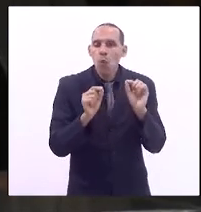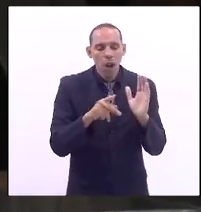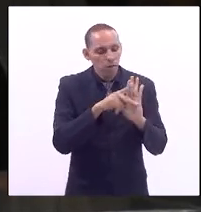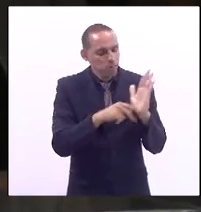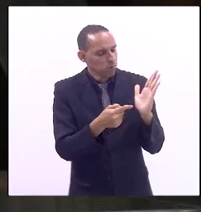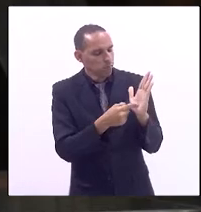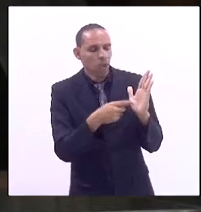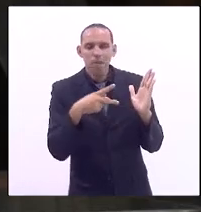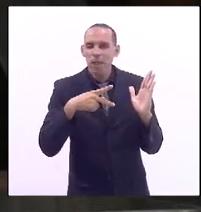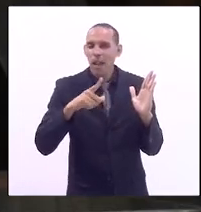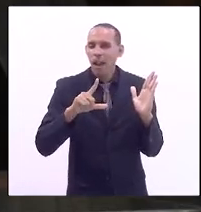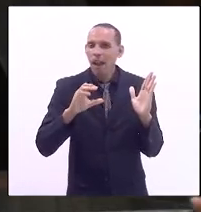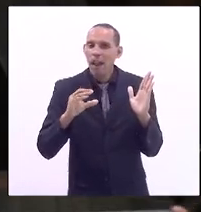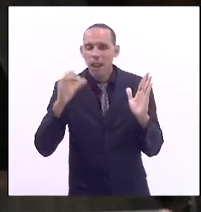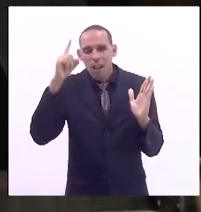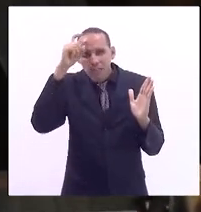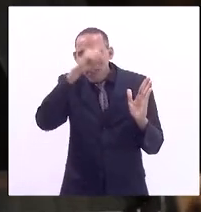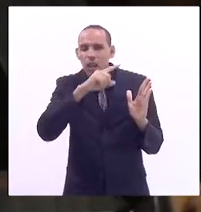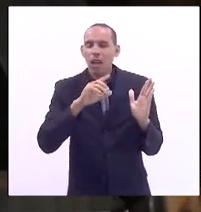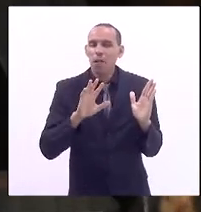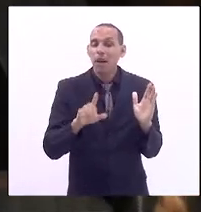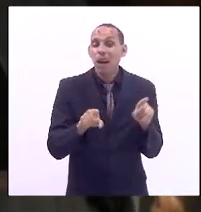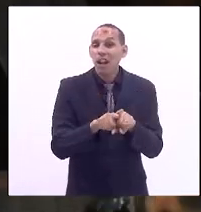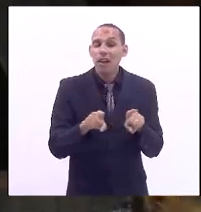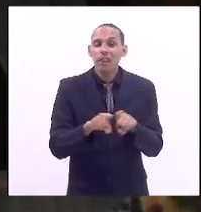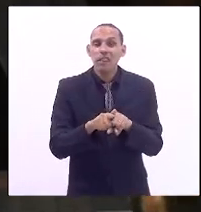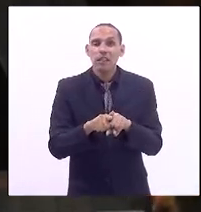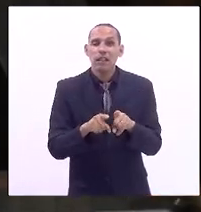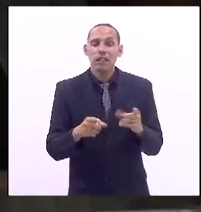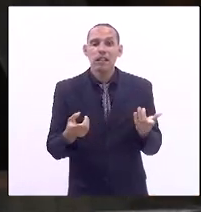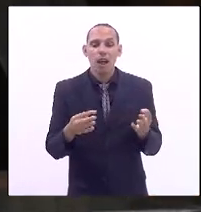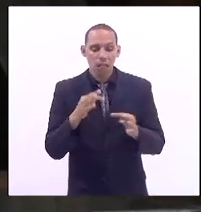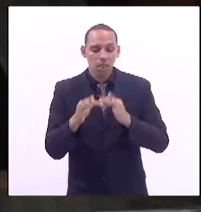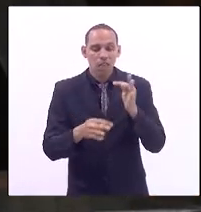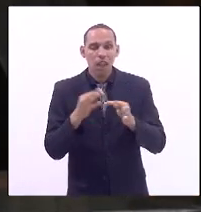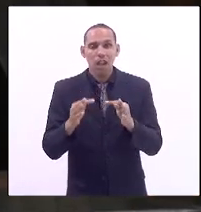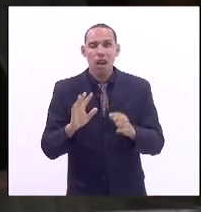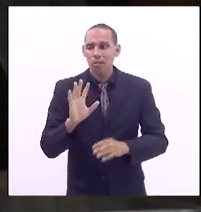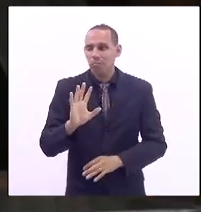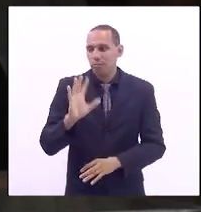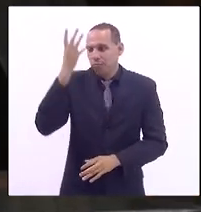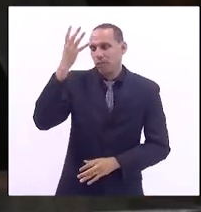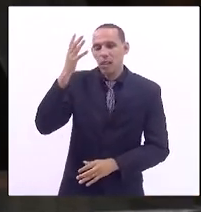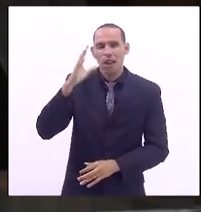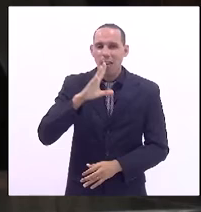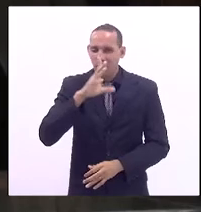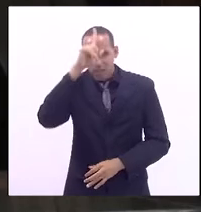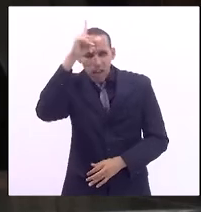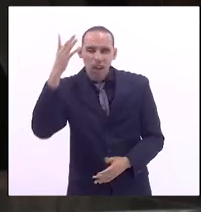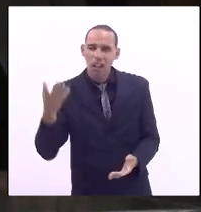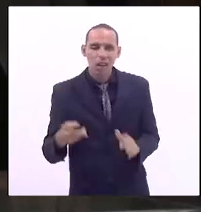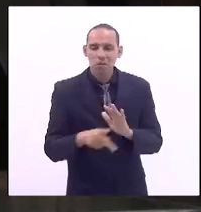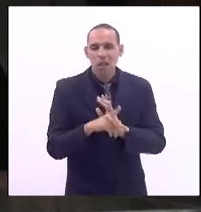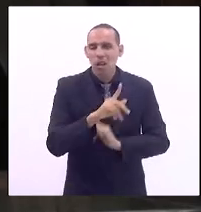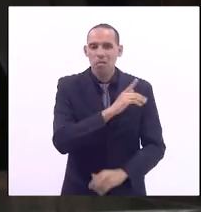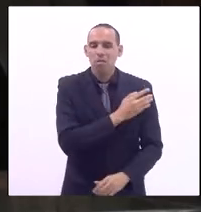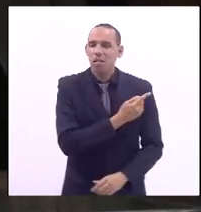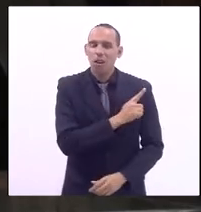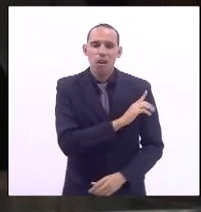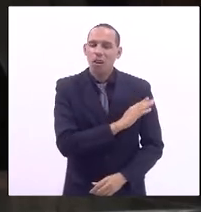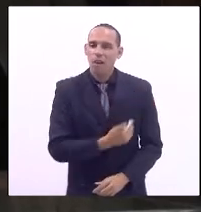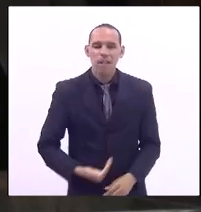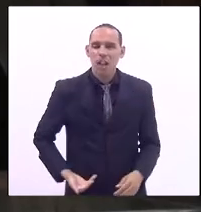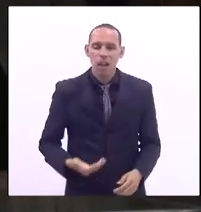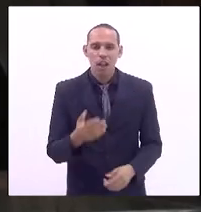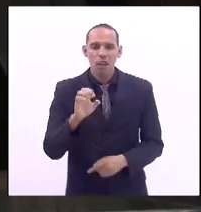projeto complexo mas ao mesmo tempo de tramitação improvisada por iniciativa do Governo do Estado que de uma